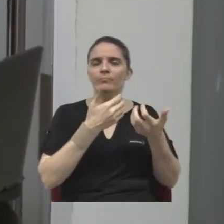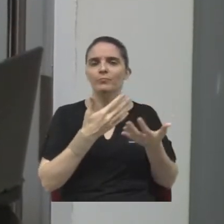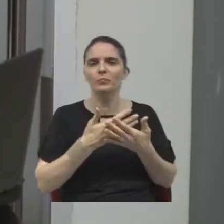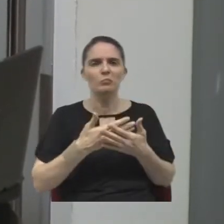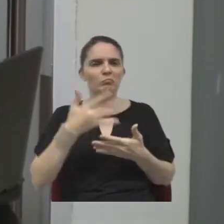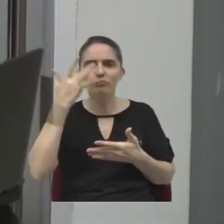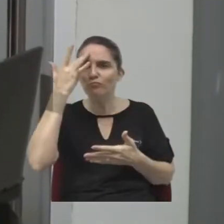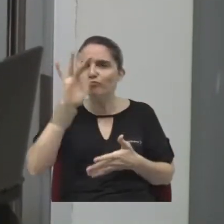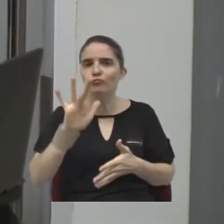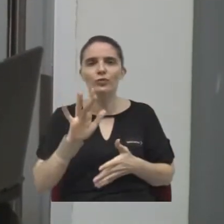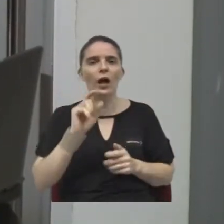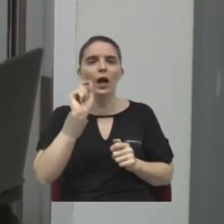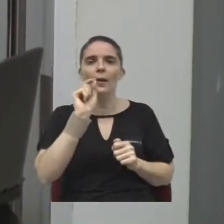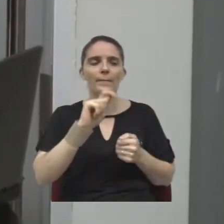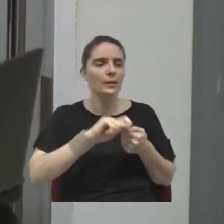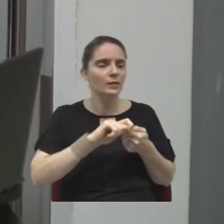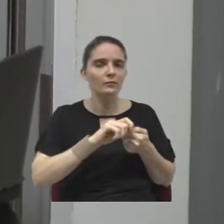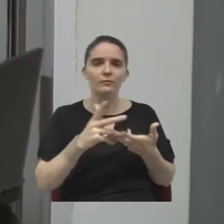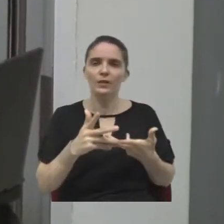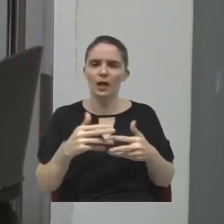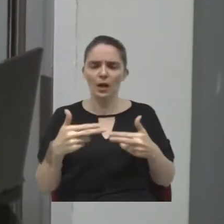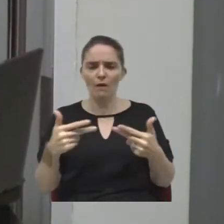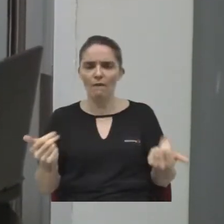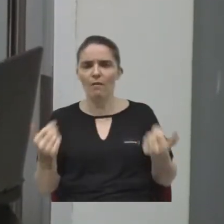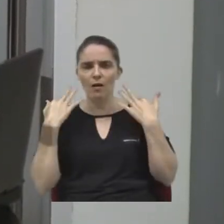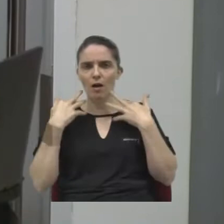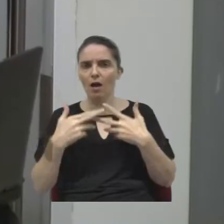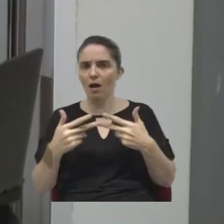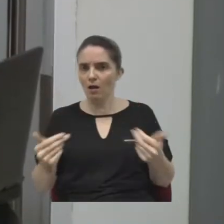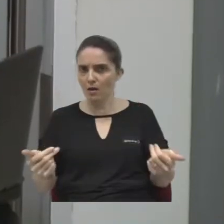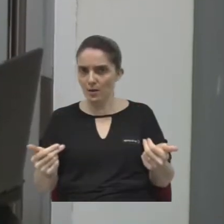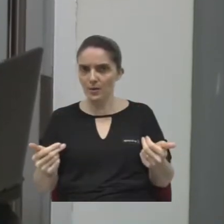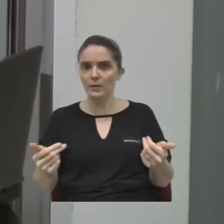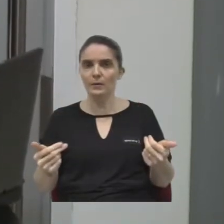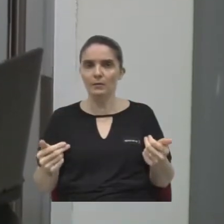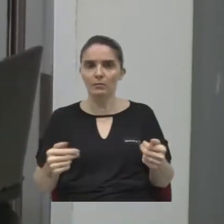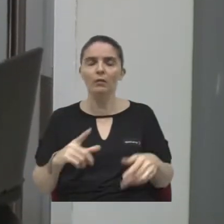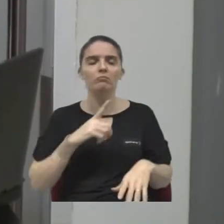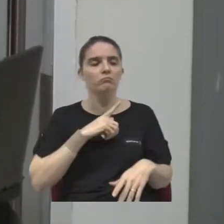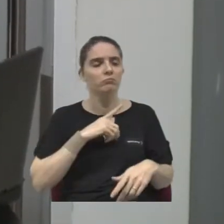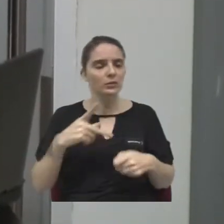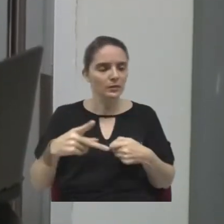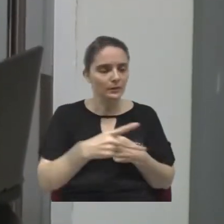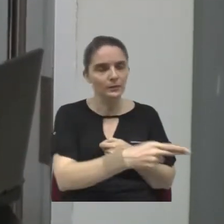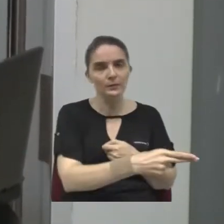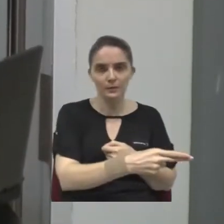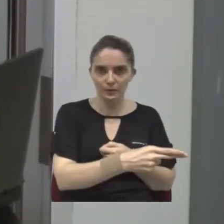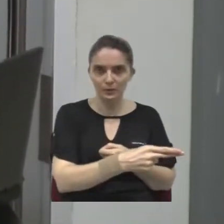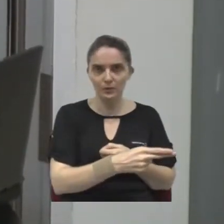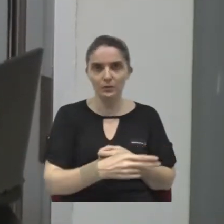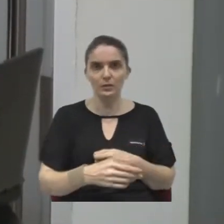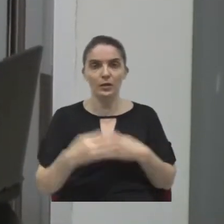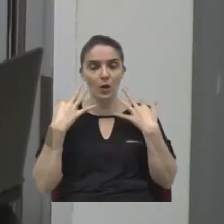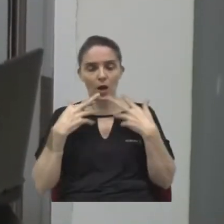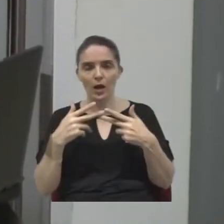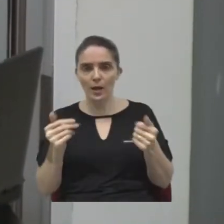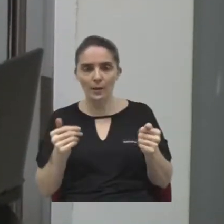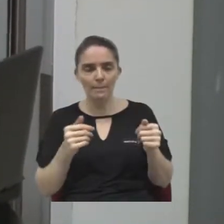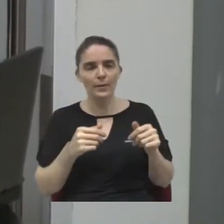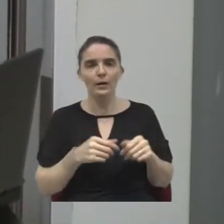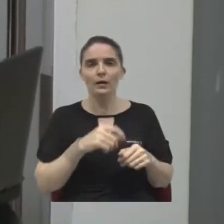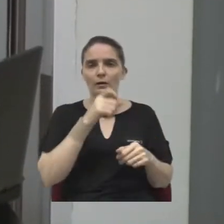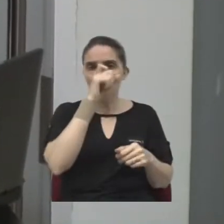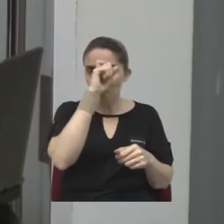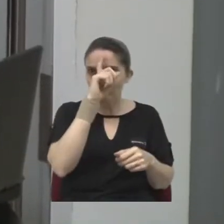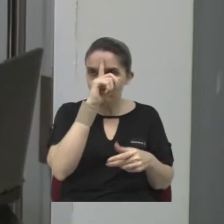dos animais silvestres, inclusive eles chegam a fazer até cirurgias, lá fica de quarentena, o animal fica internado,